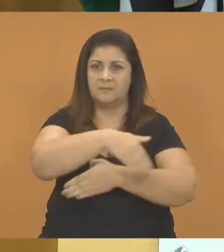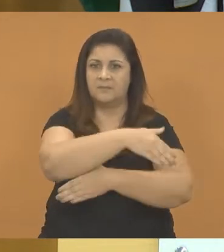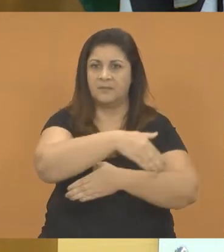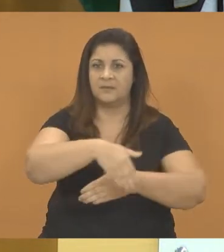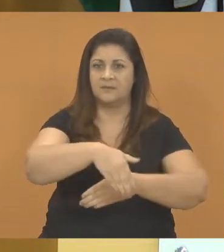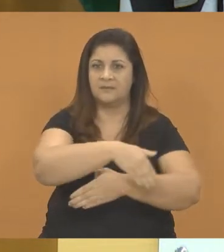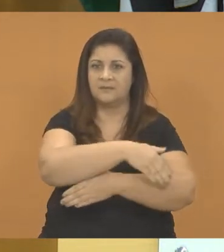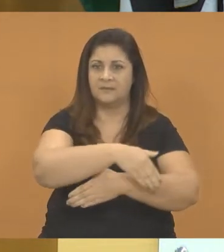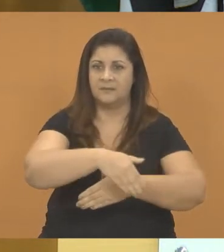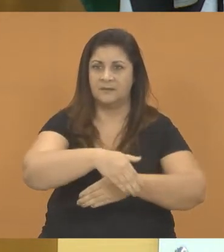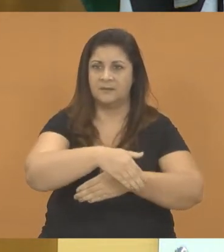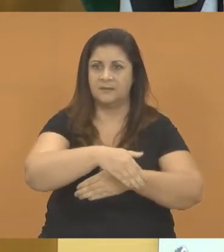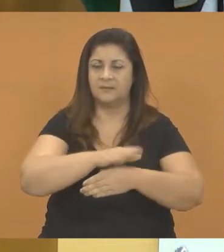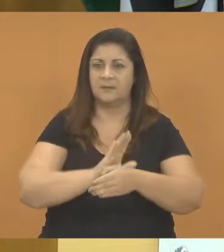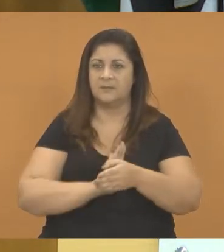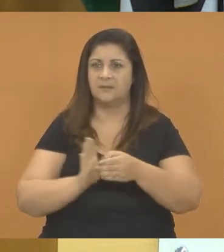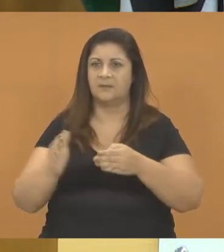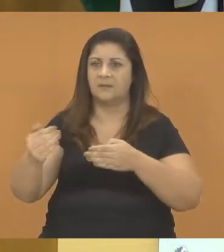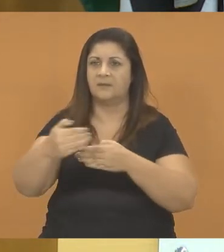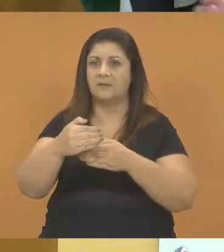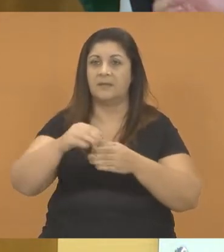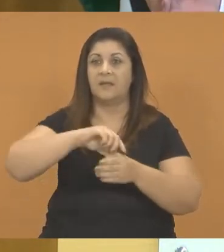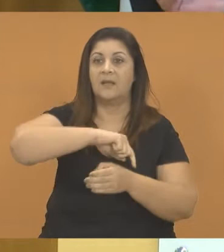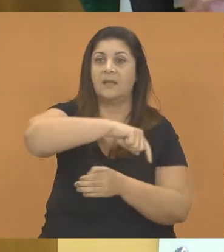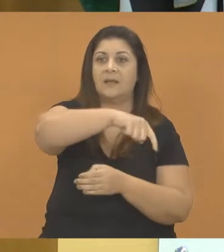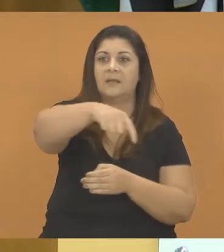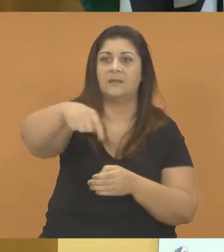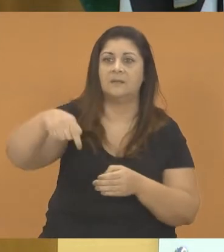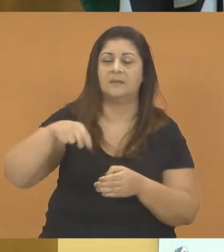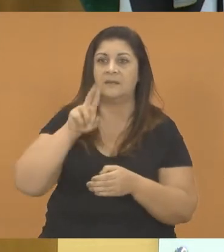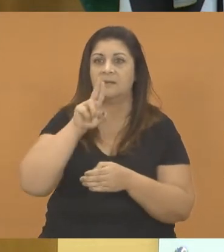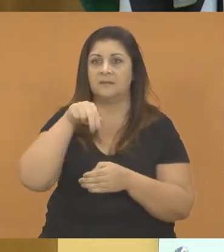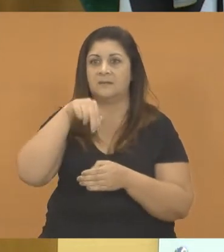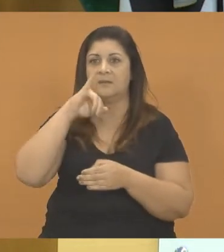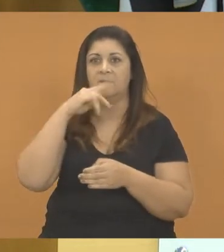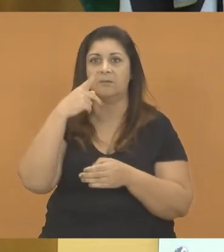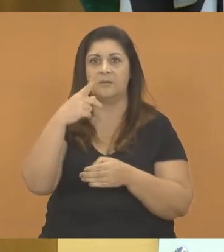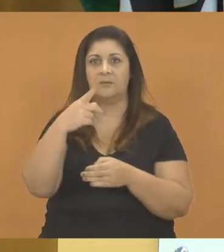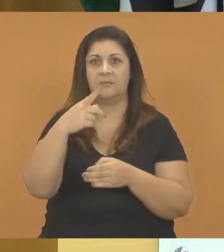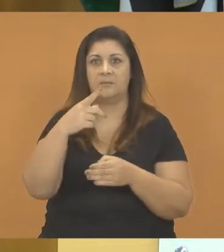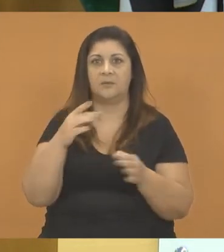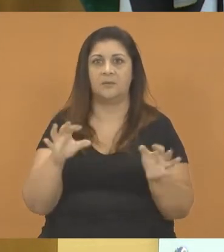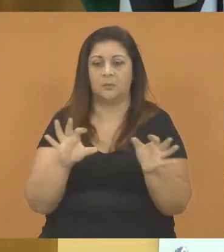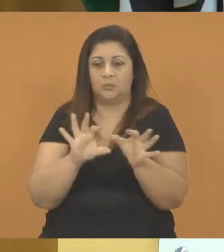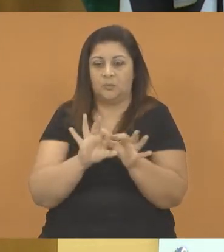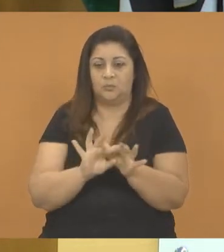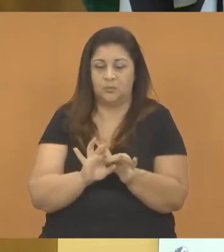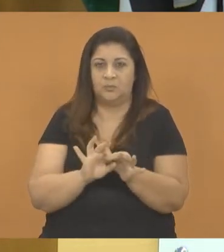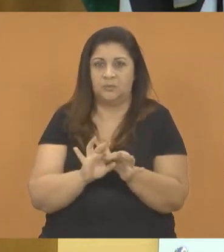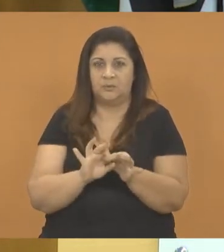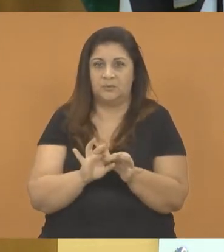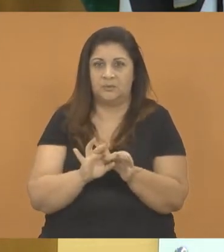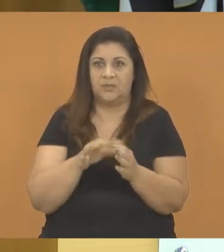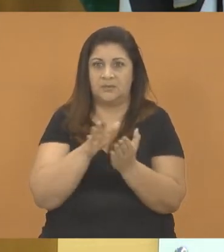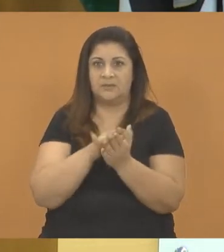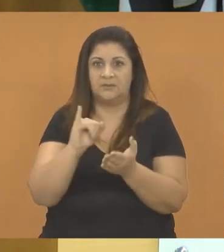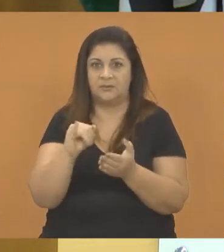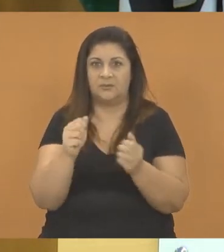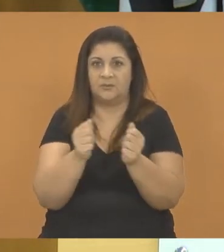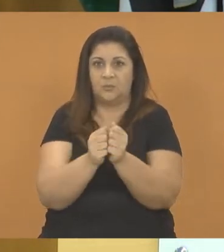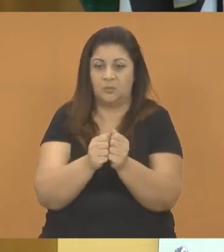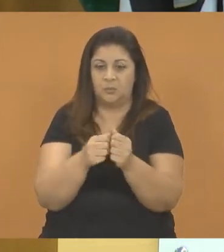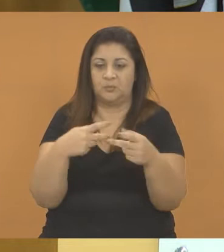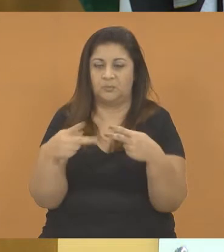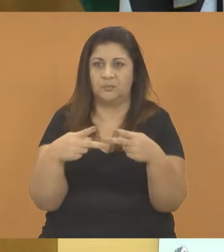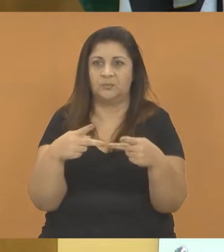construção da alça de acesso por trás da unip que vai juntar com o são josé dos campos ligando na vida é na nave oeste e nós teremos um